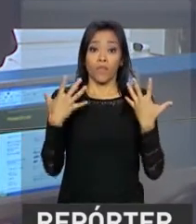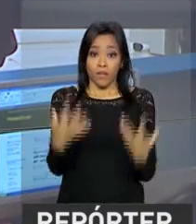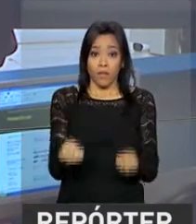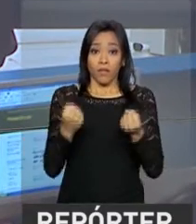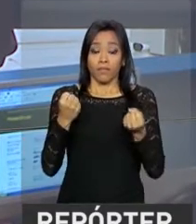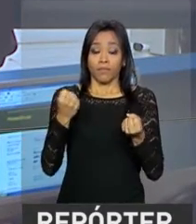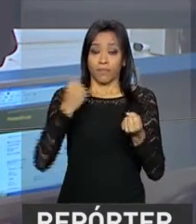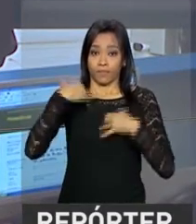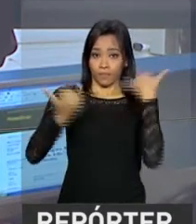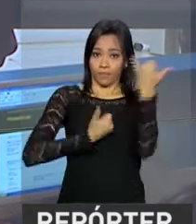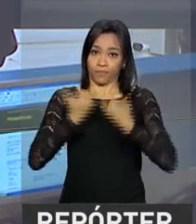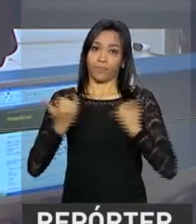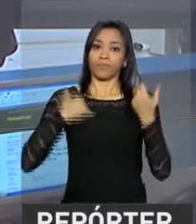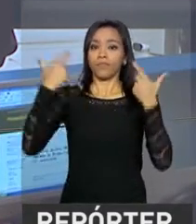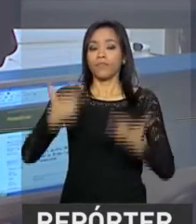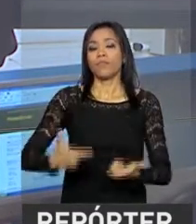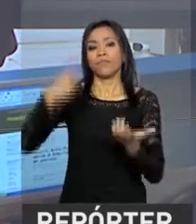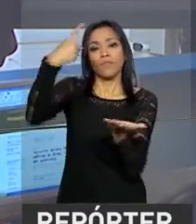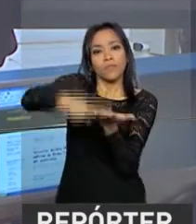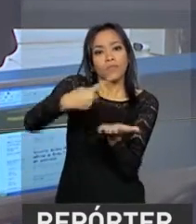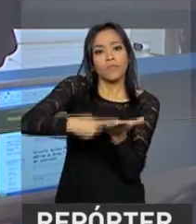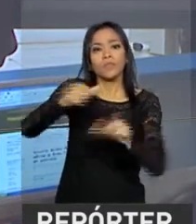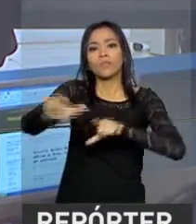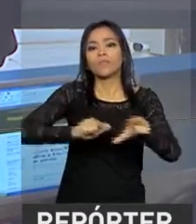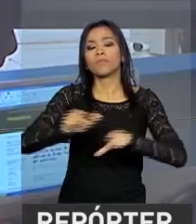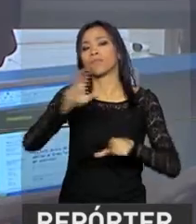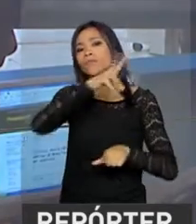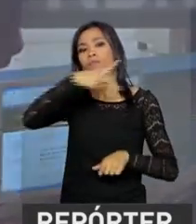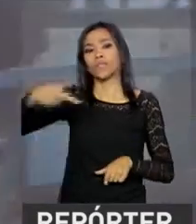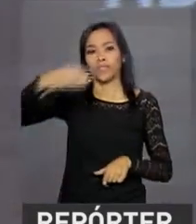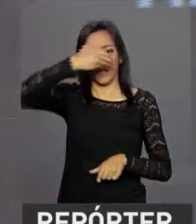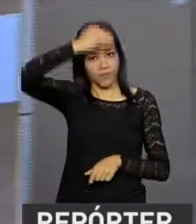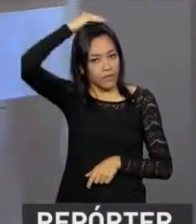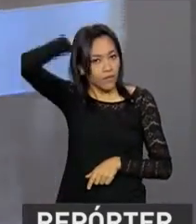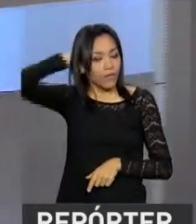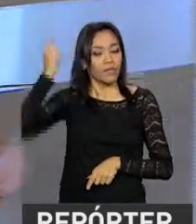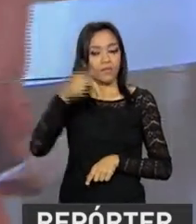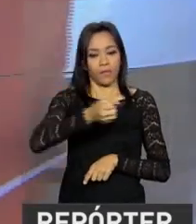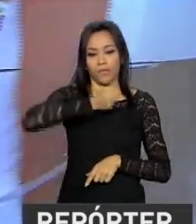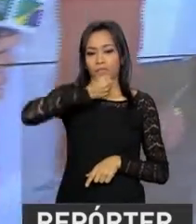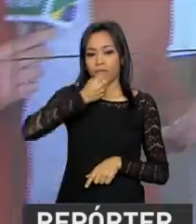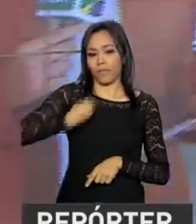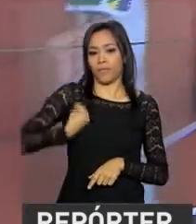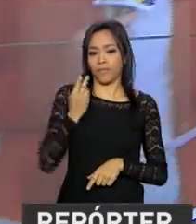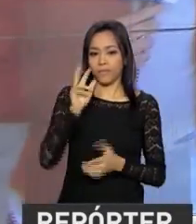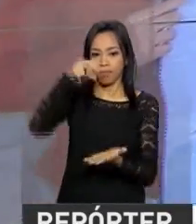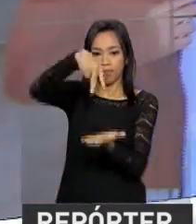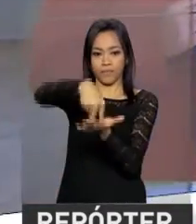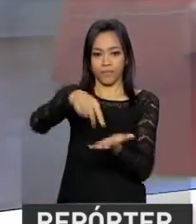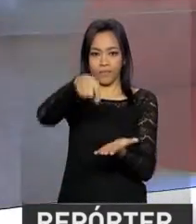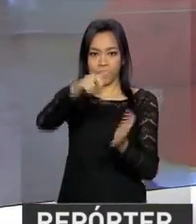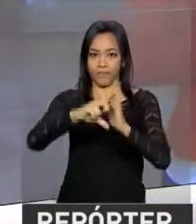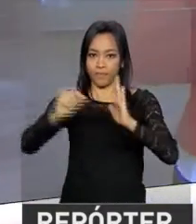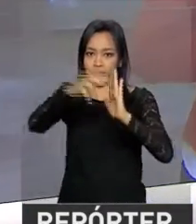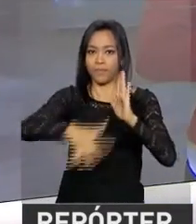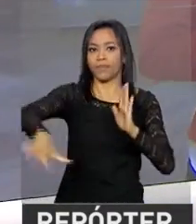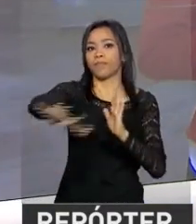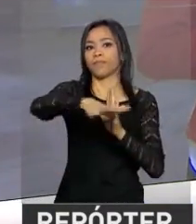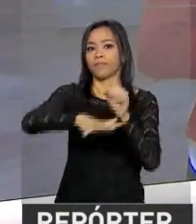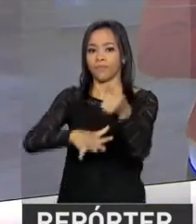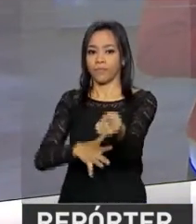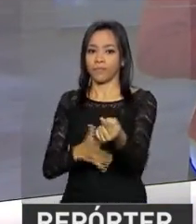informações da agenda do presidente michel temer com a repórter thaíssa dias que está no palácio do planalto país